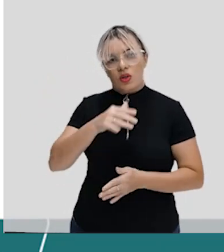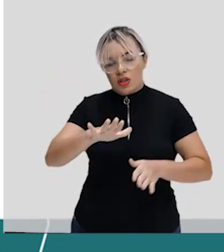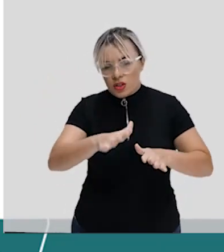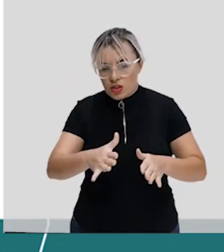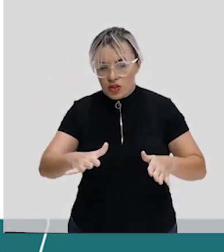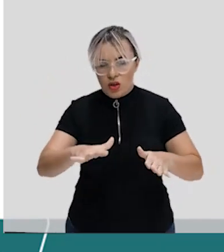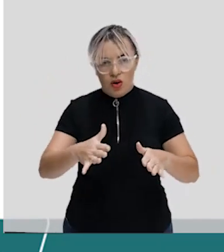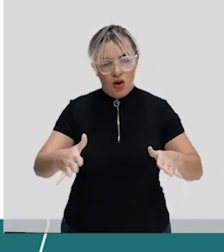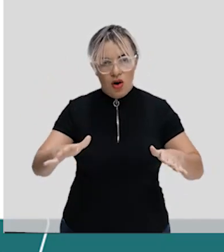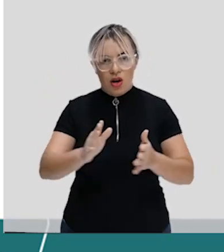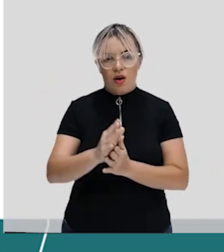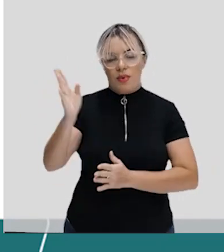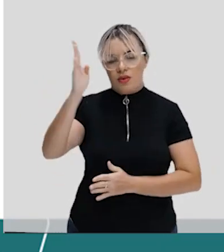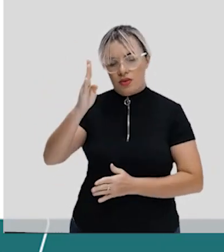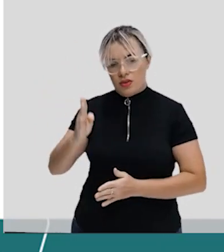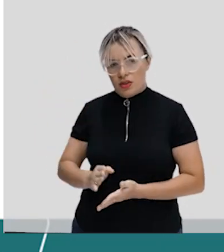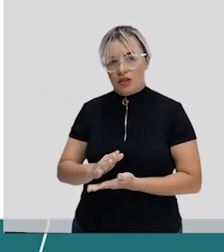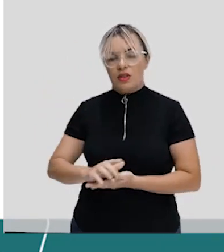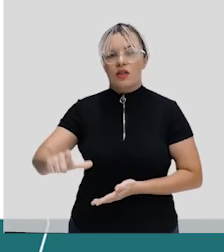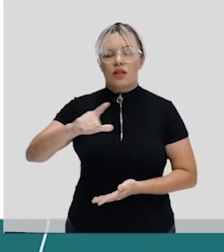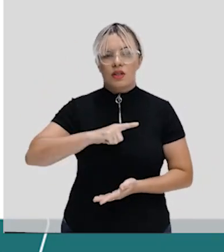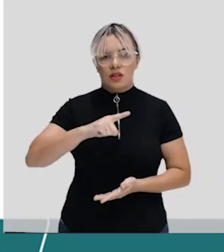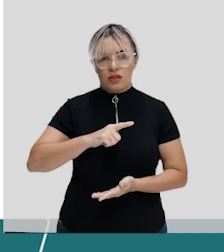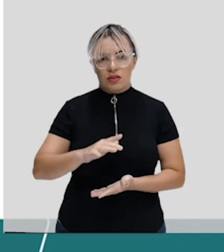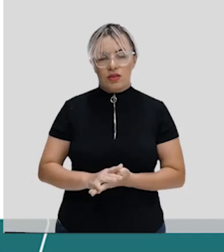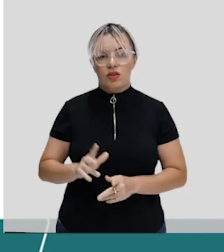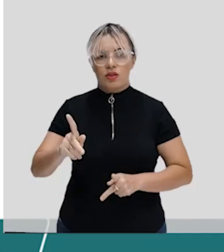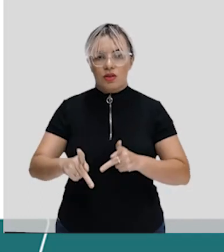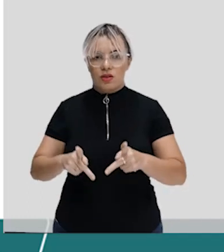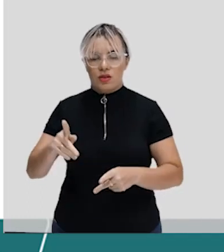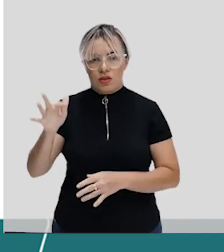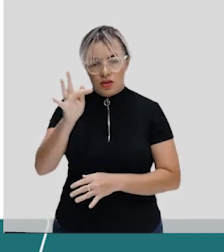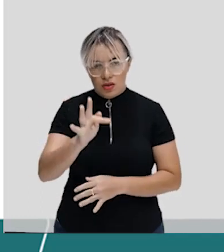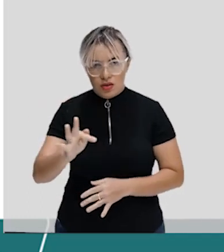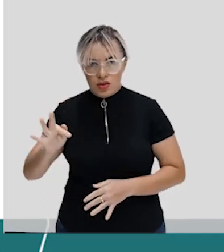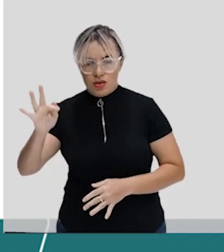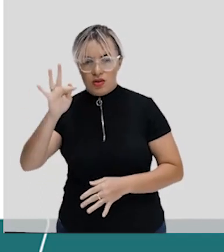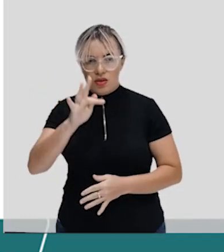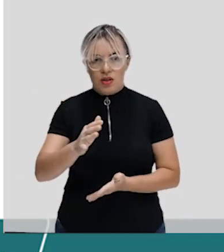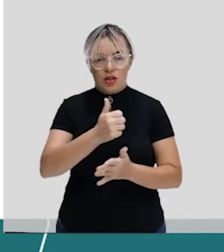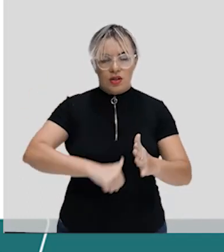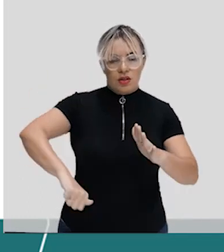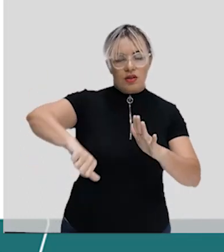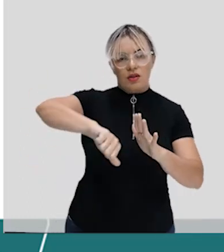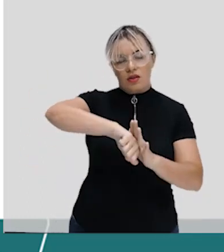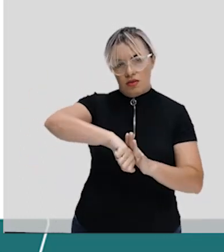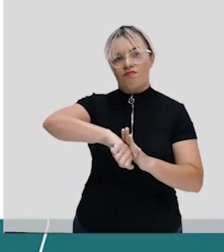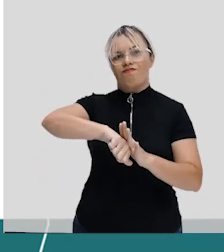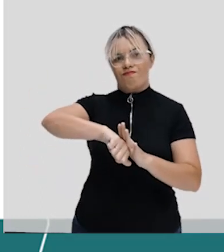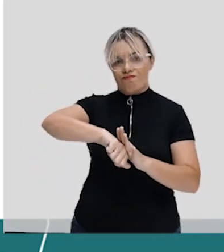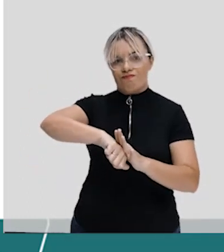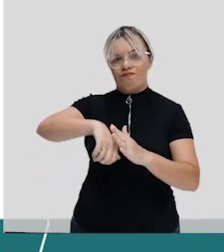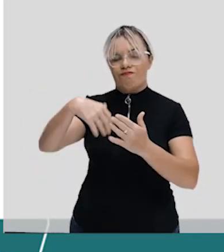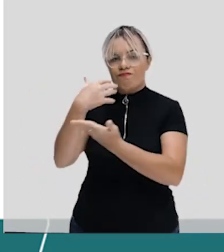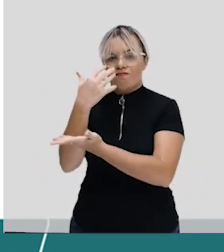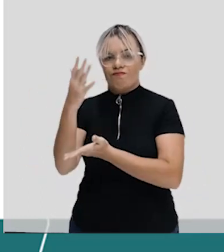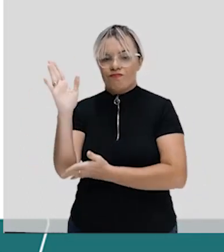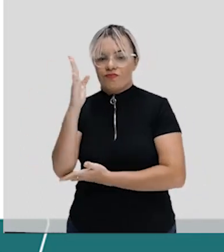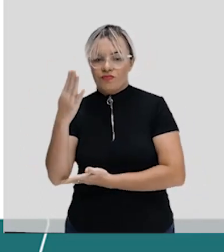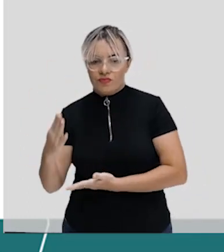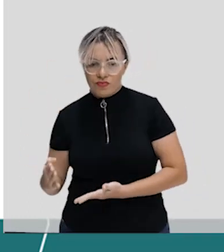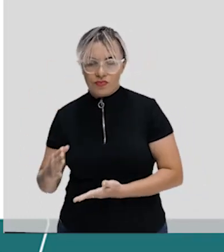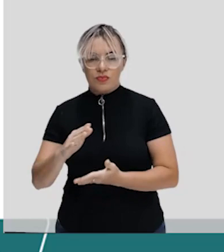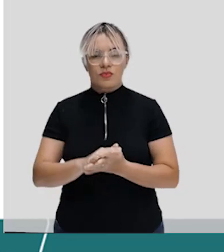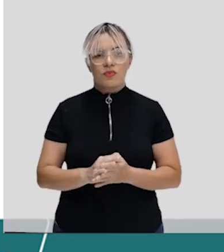1503. Você tem a presença de franceses contrabandeando para o Brasil. E diante das